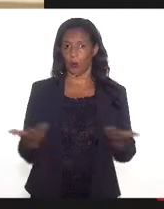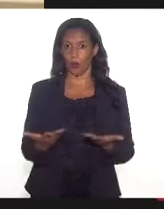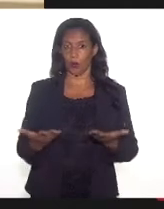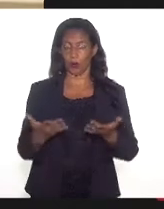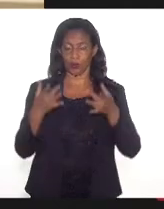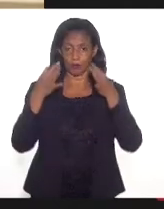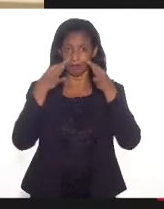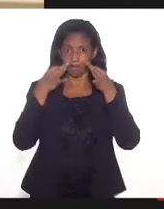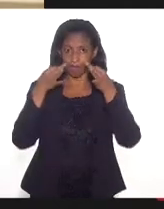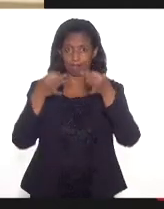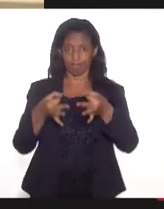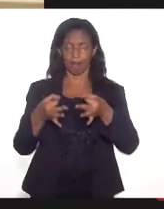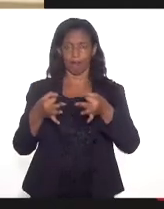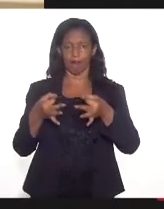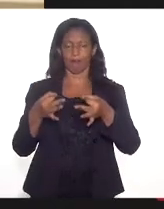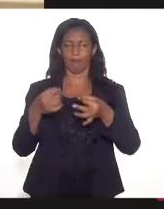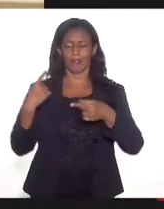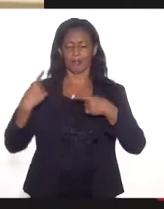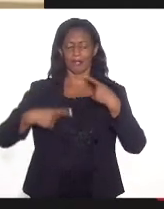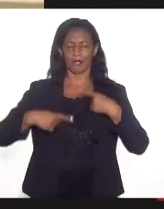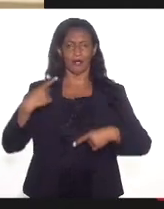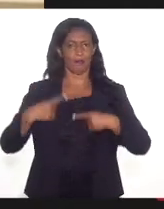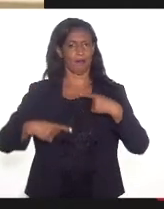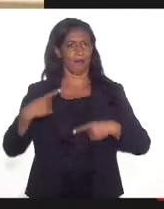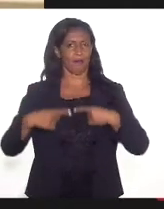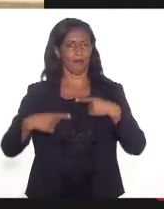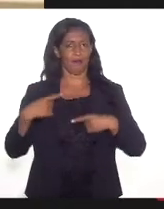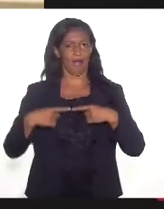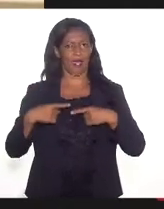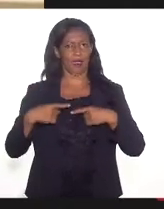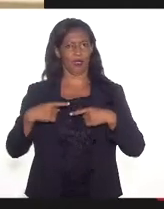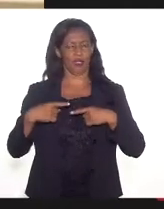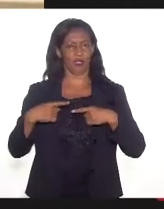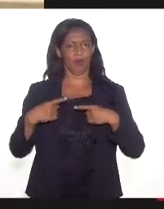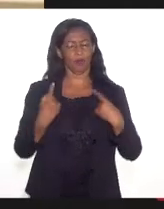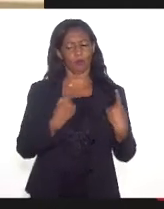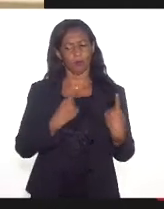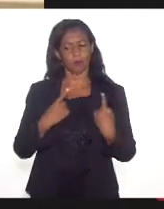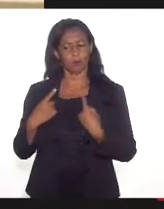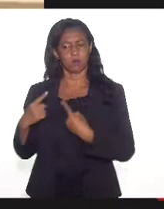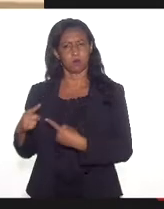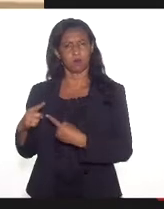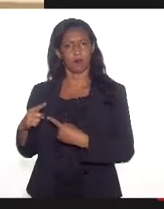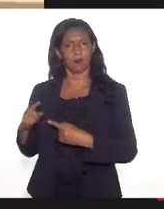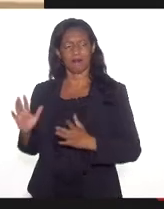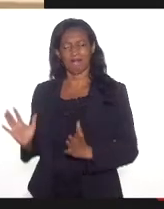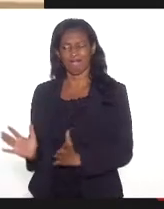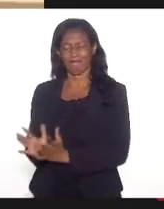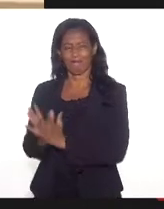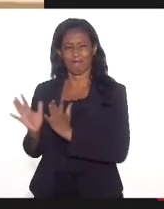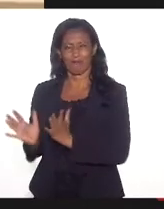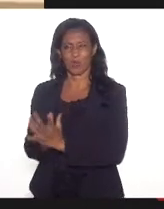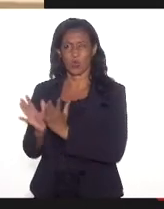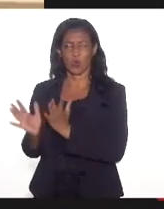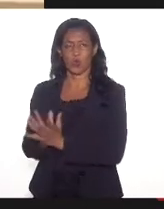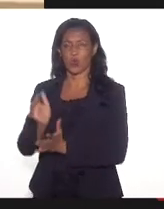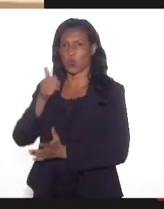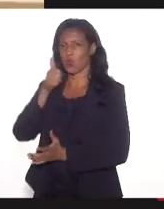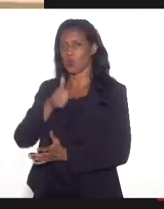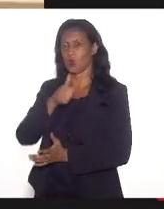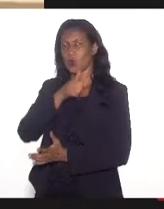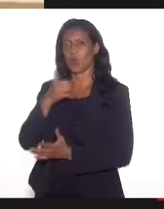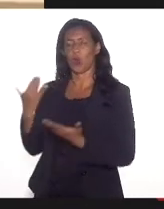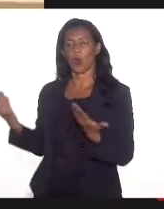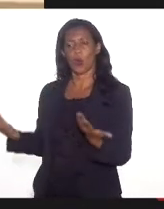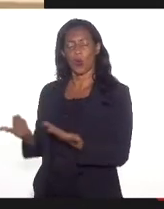chama atenção pelo debate que ela traz. O enfrentamento à miséria e extrema pobreza nos dias de